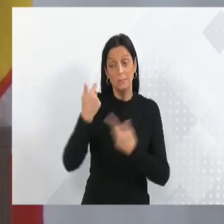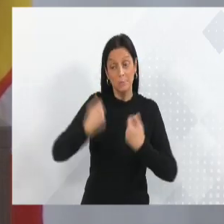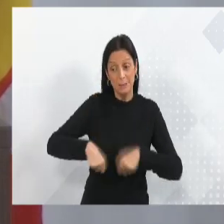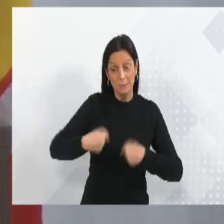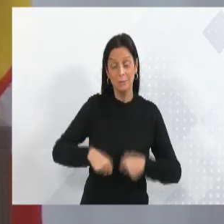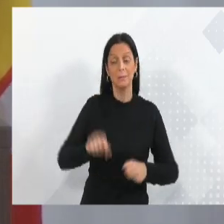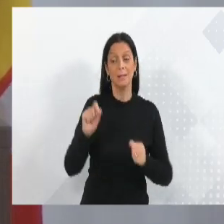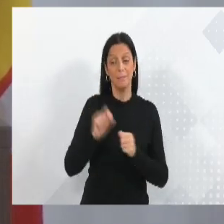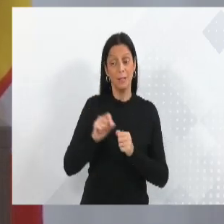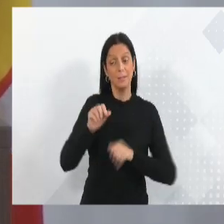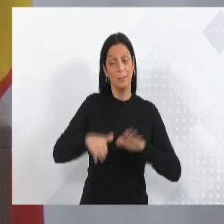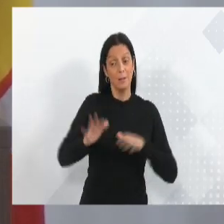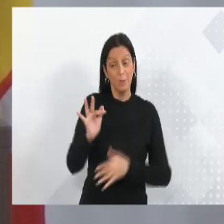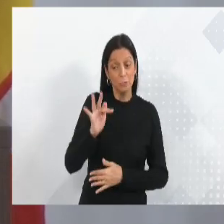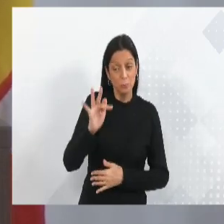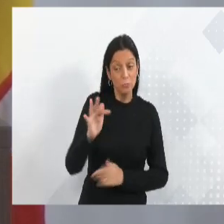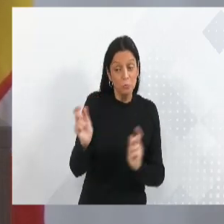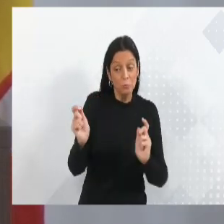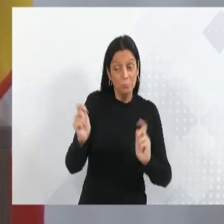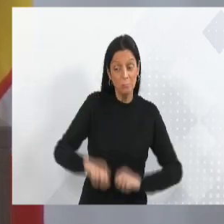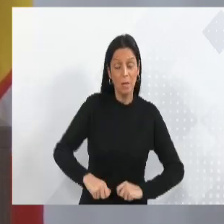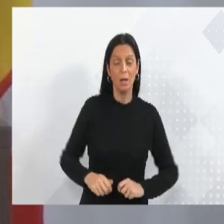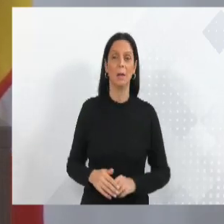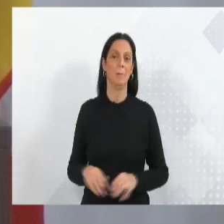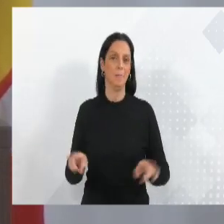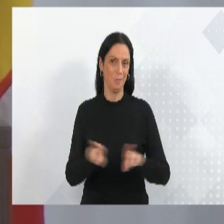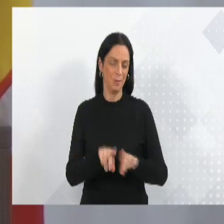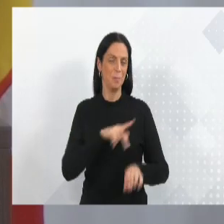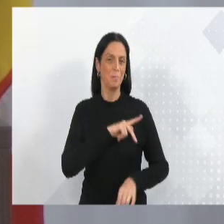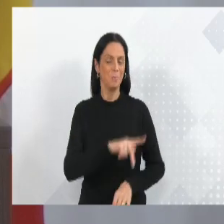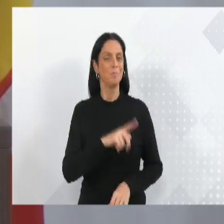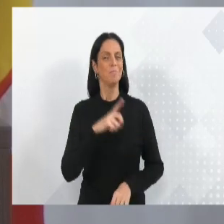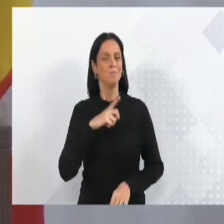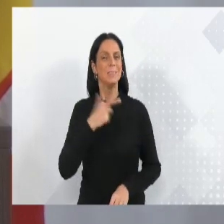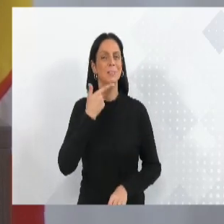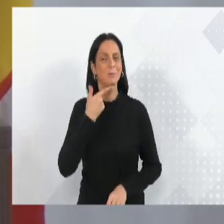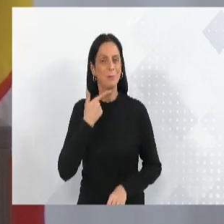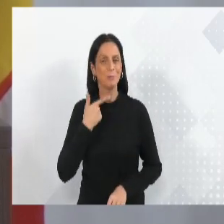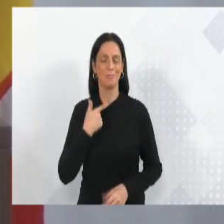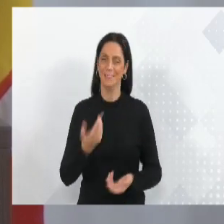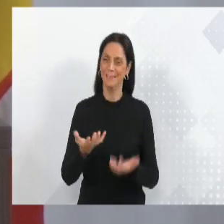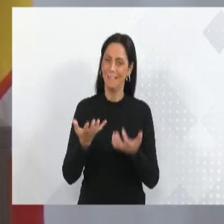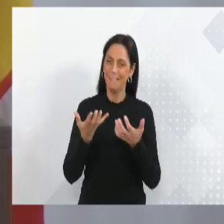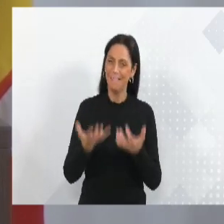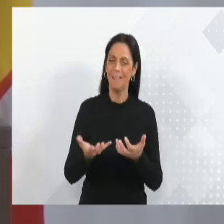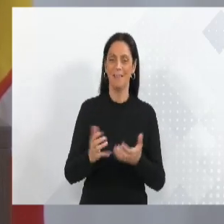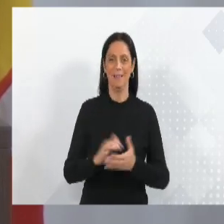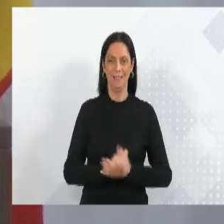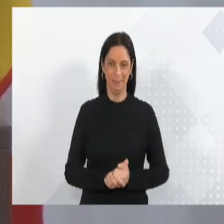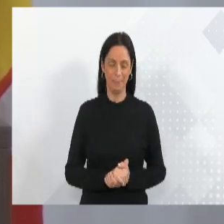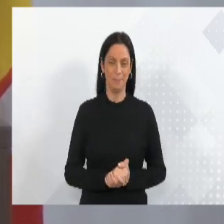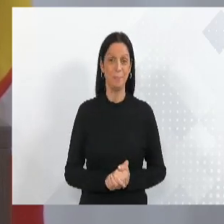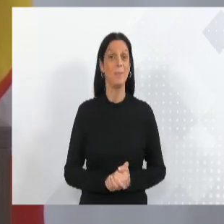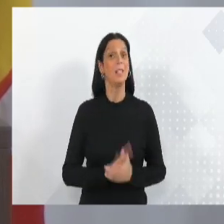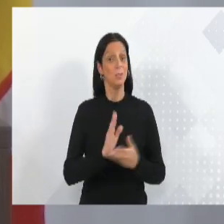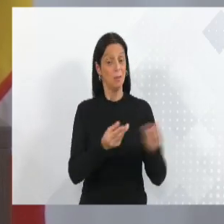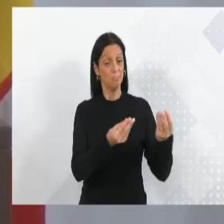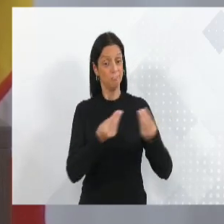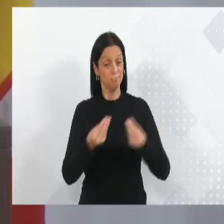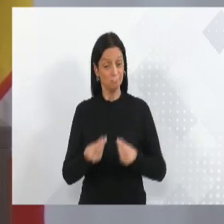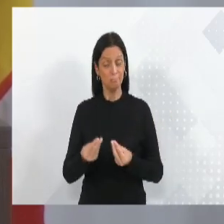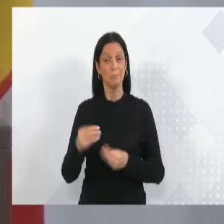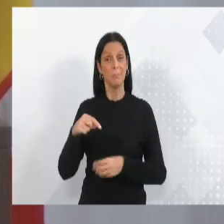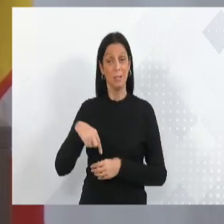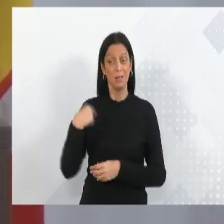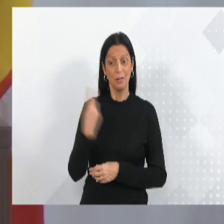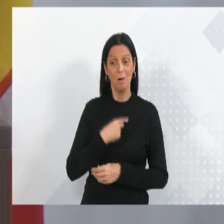inclusive o prefeito tem vontade e está caminhando questões de construções e escolas novas